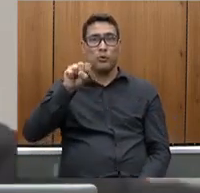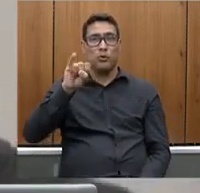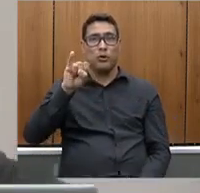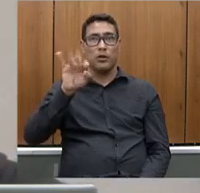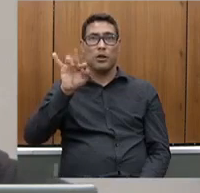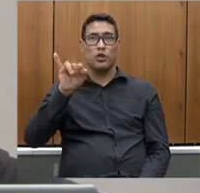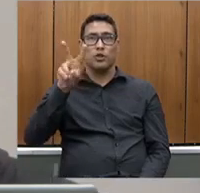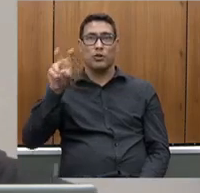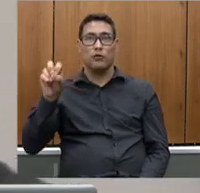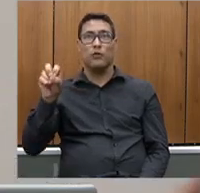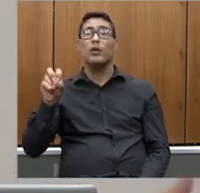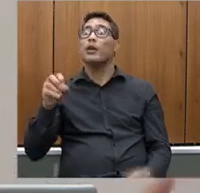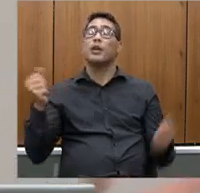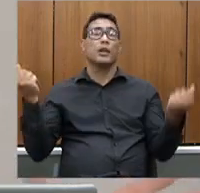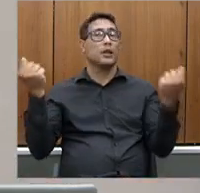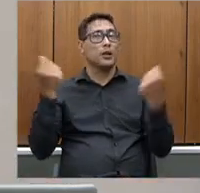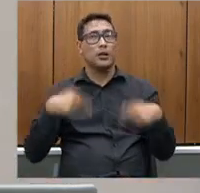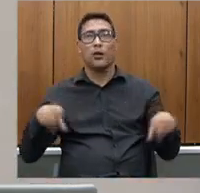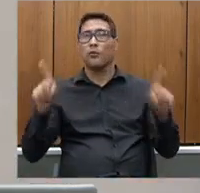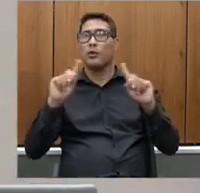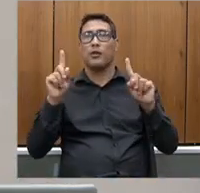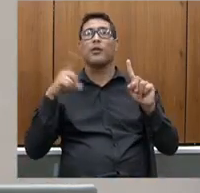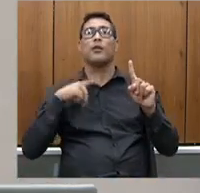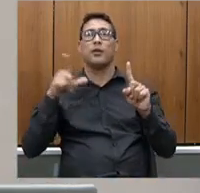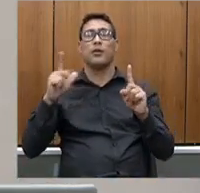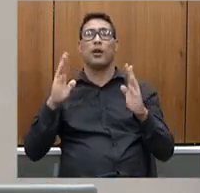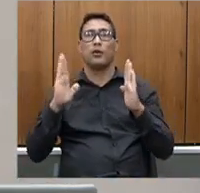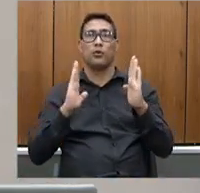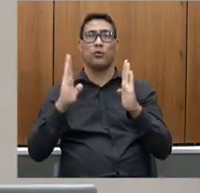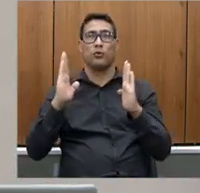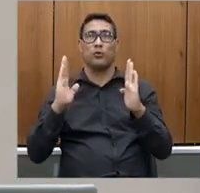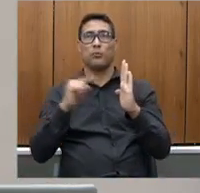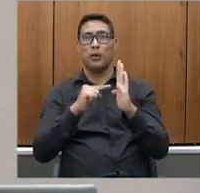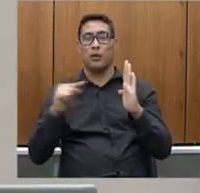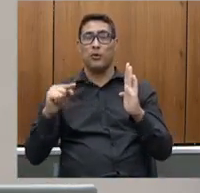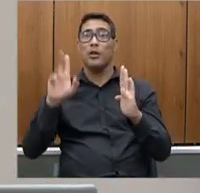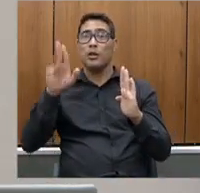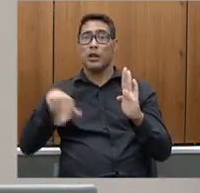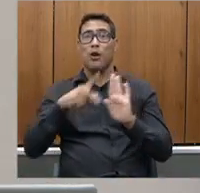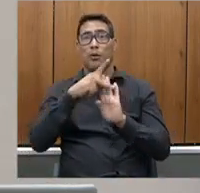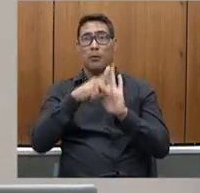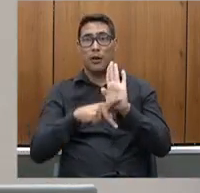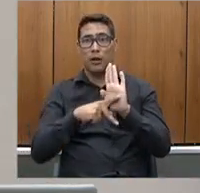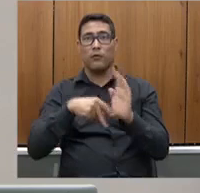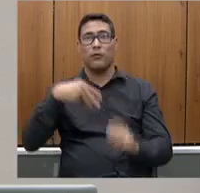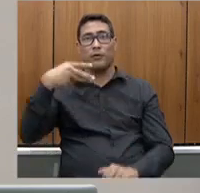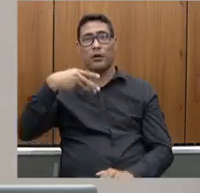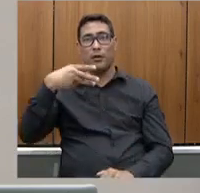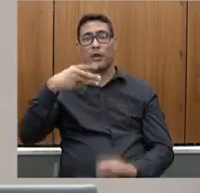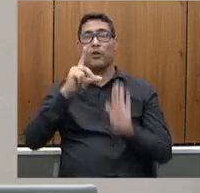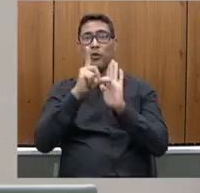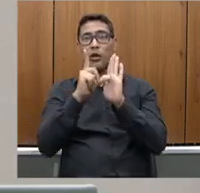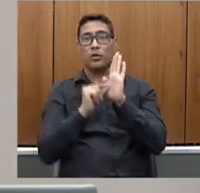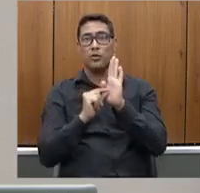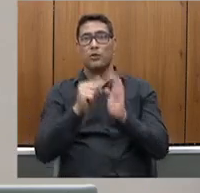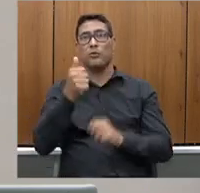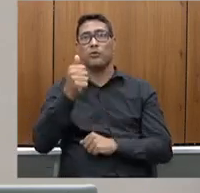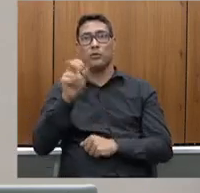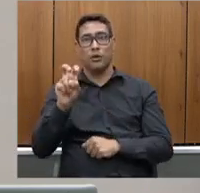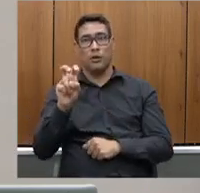necessita daquele prazo que é o para terceiro do artigo 15